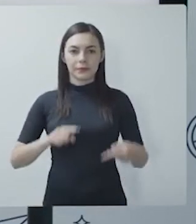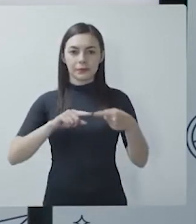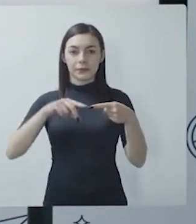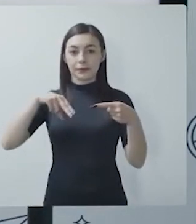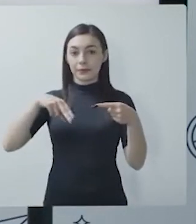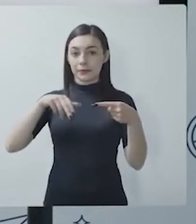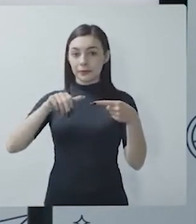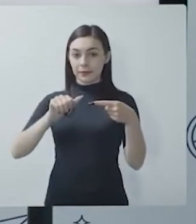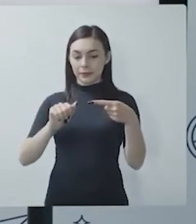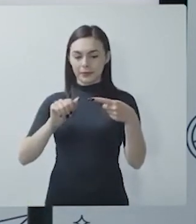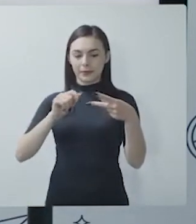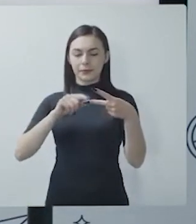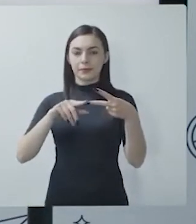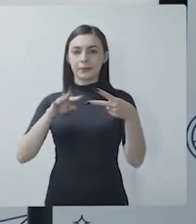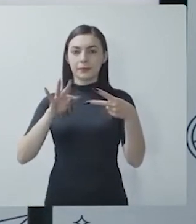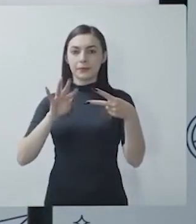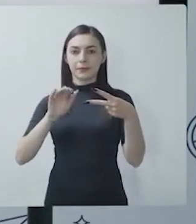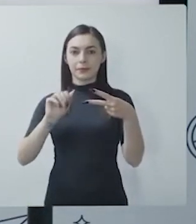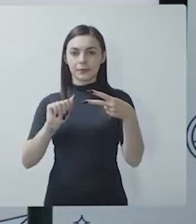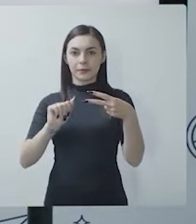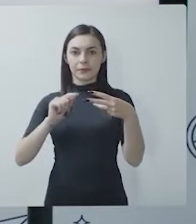Natação.